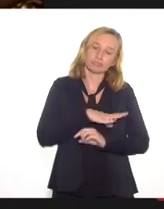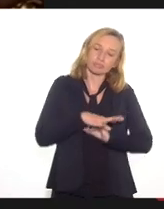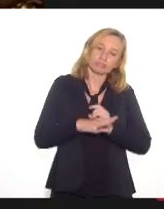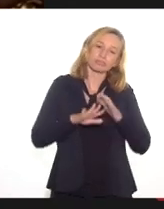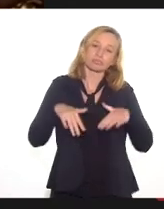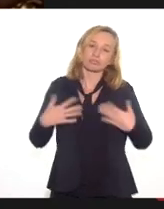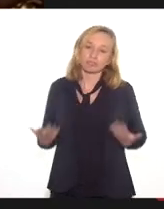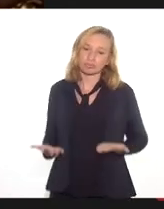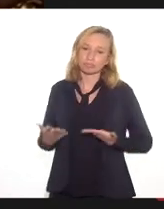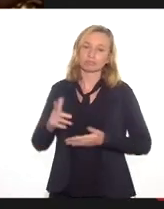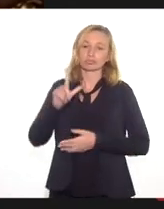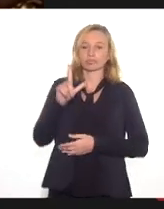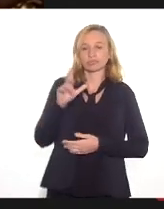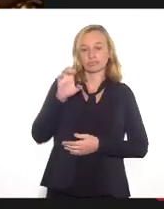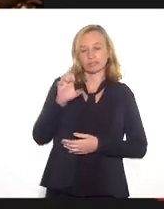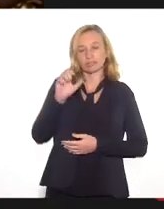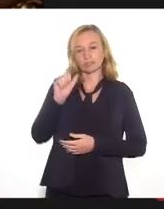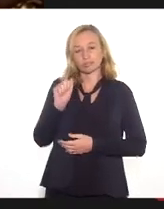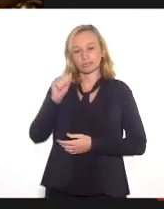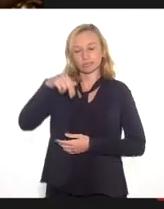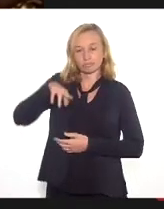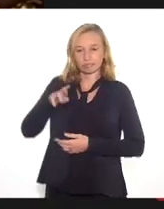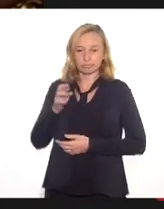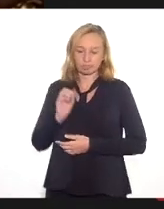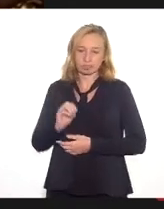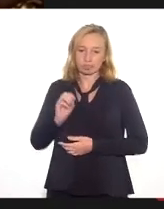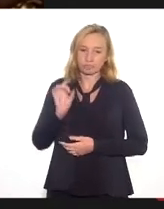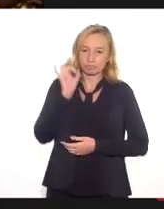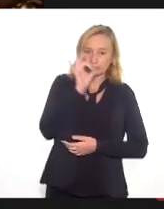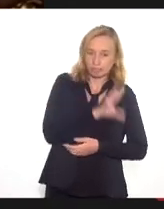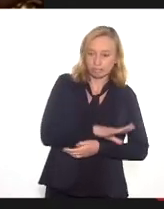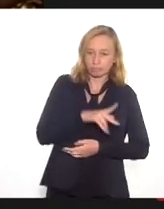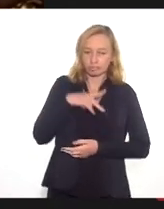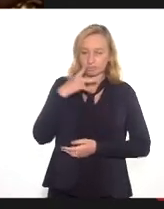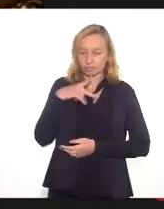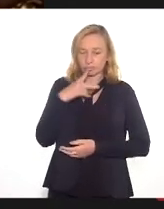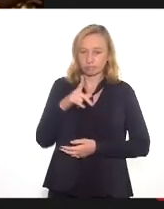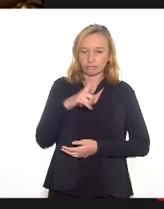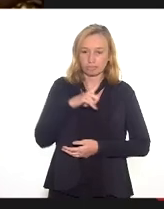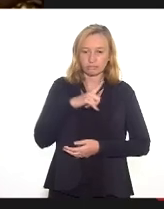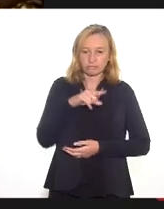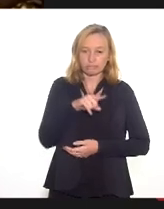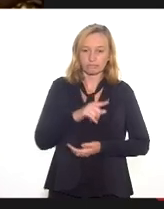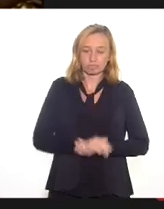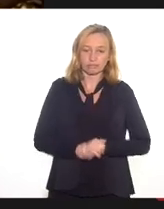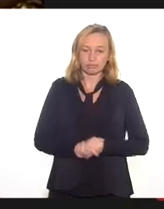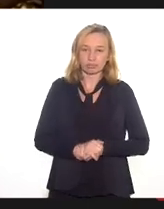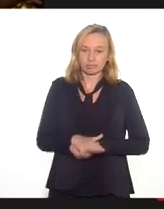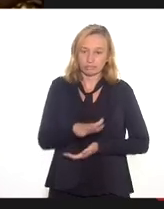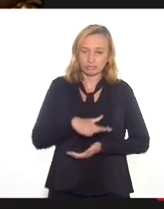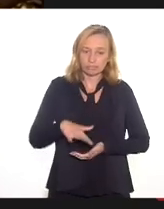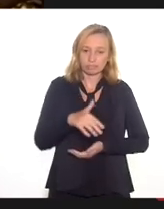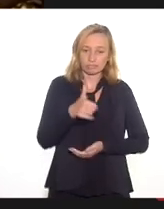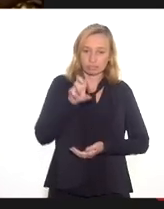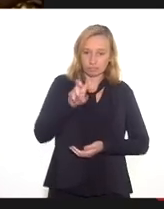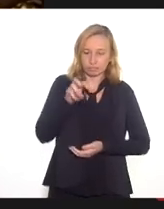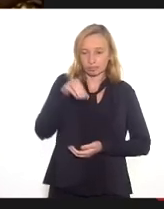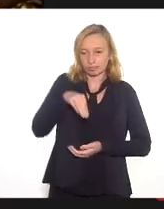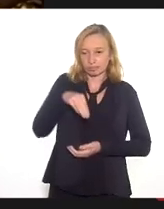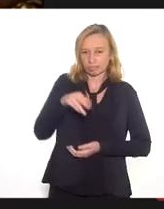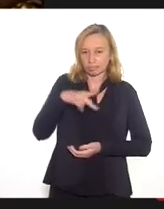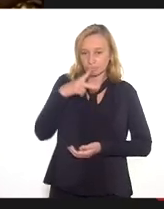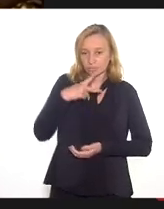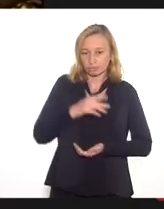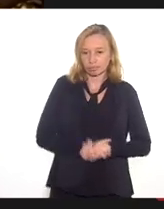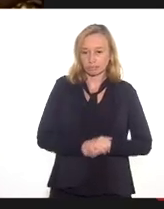o senhor Leandro que é o nosso último expositor tem aí o espaço de cinco minutos para